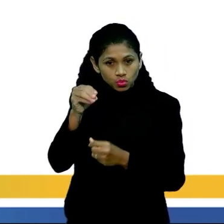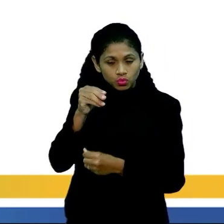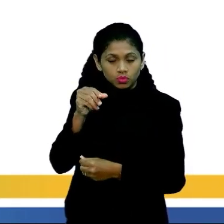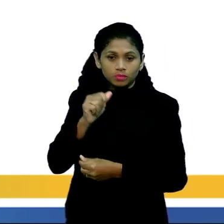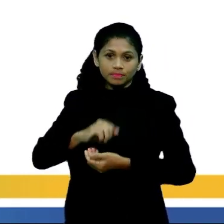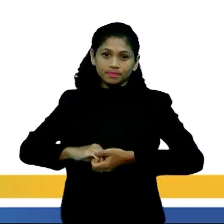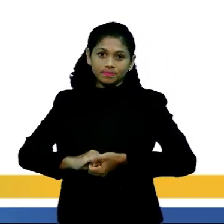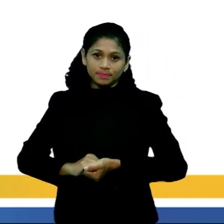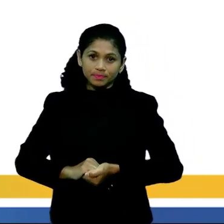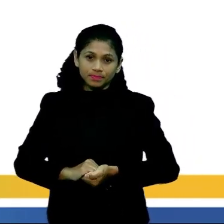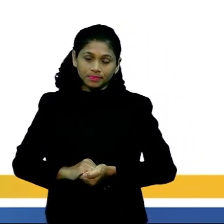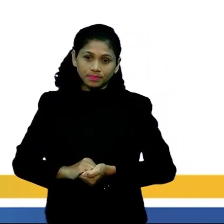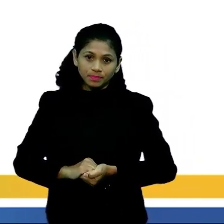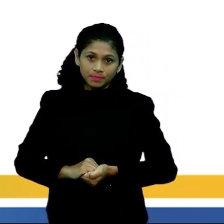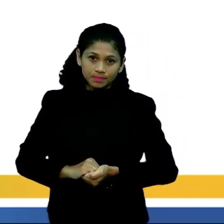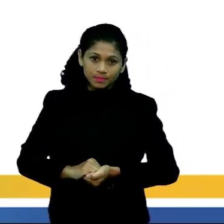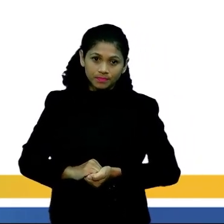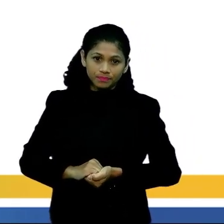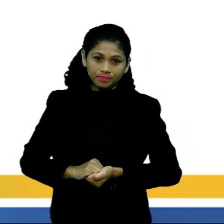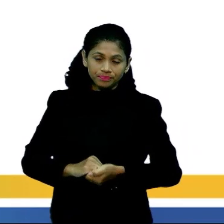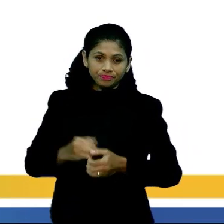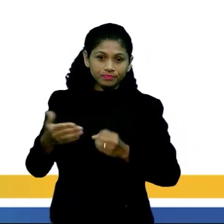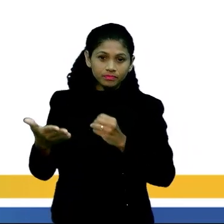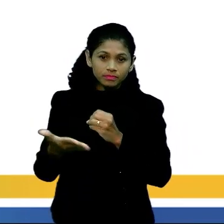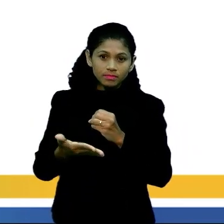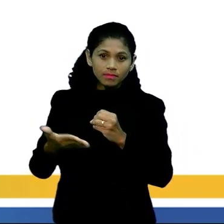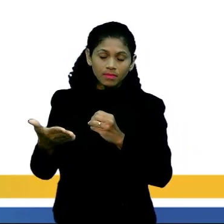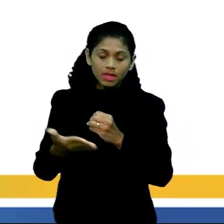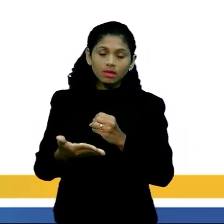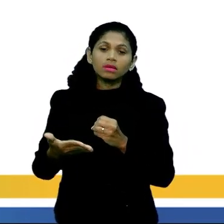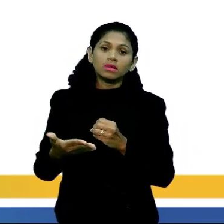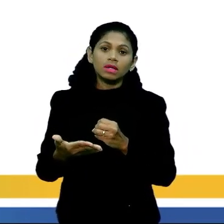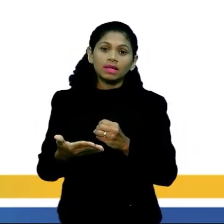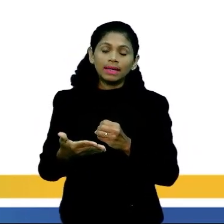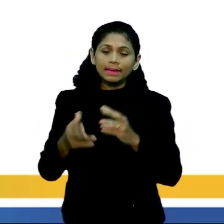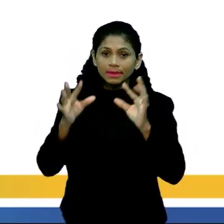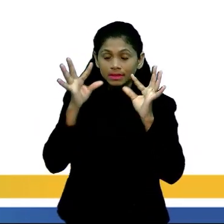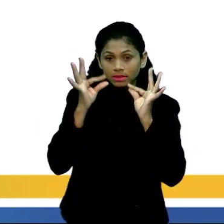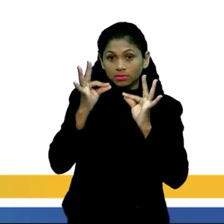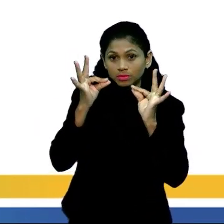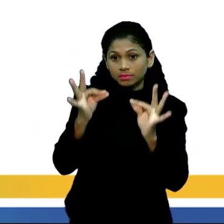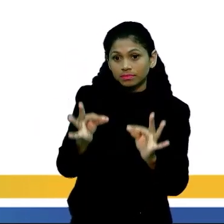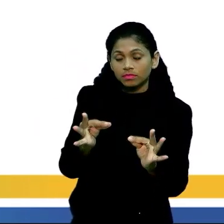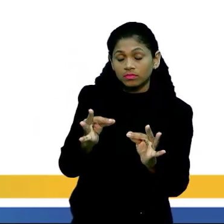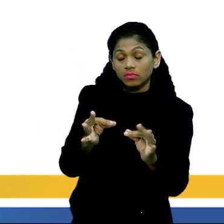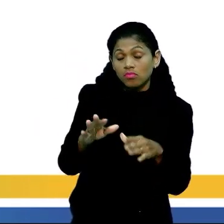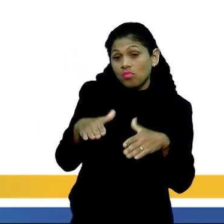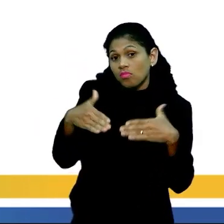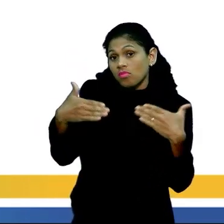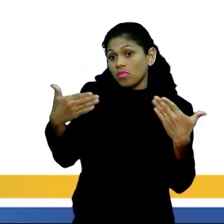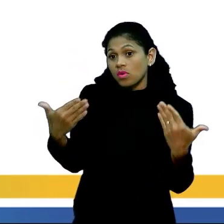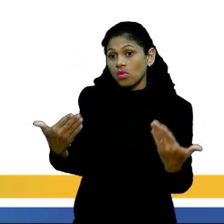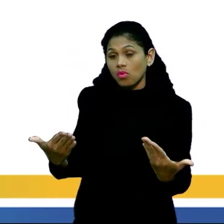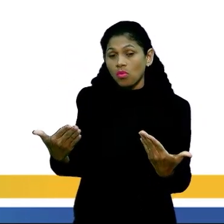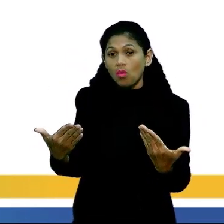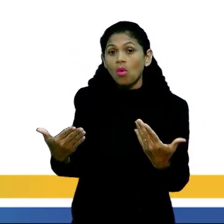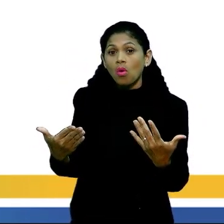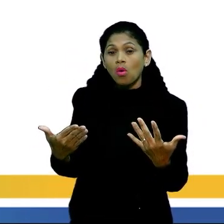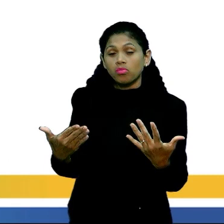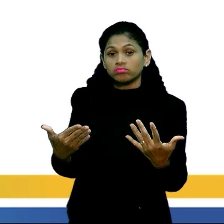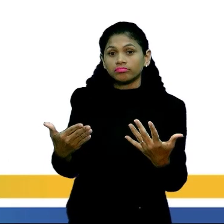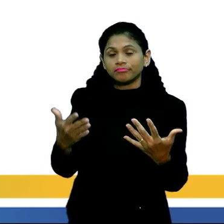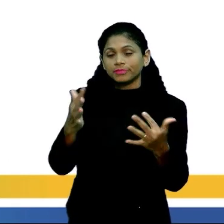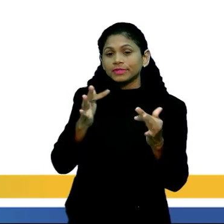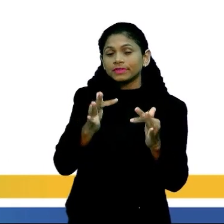Vamos ao comando. Com base nos destaques da observação dos estudantes, quais operações físicas de separação